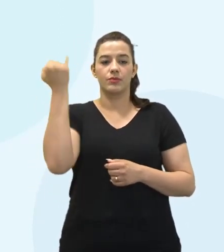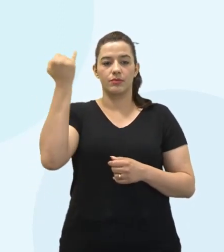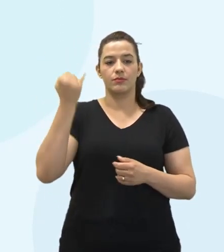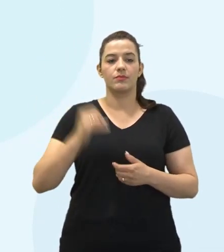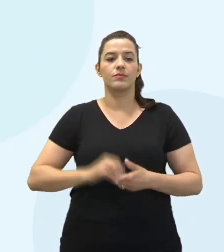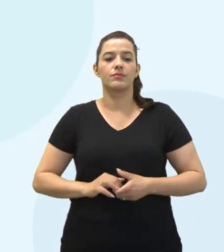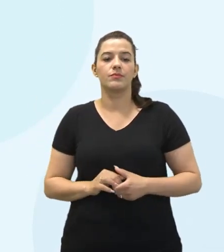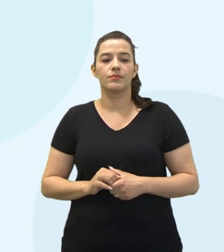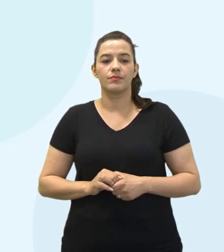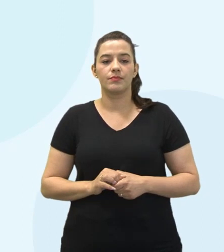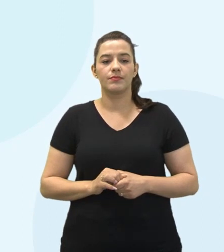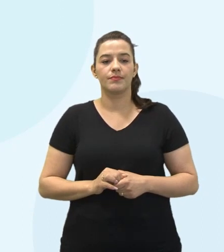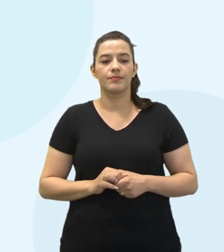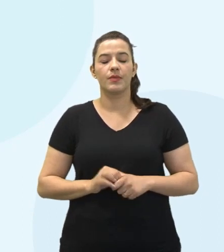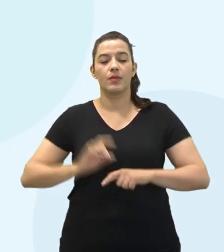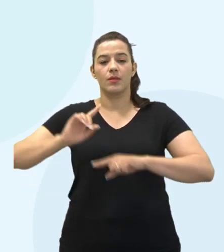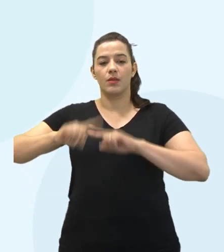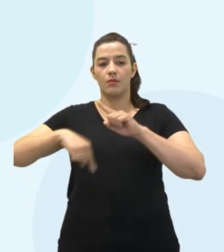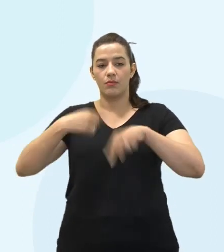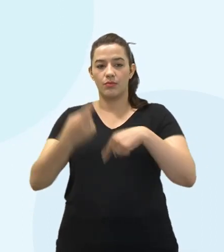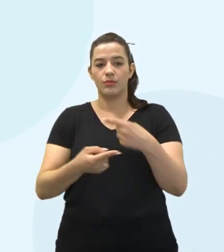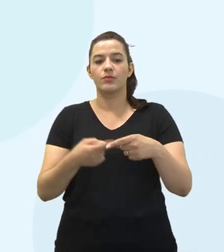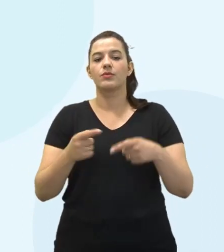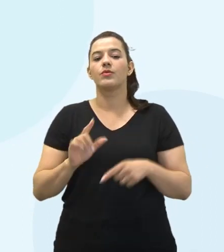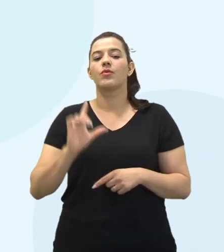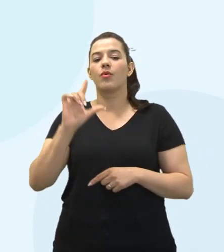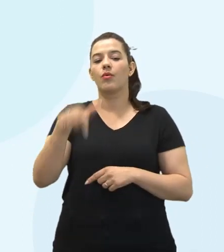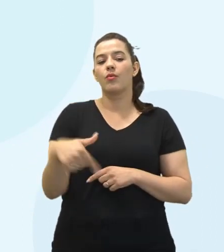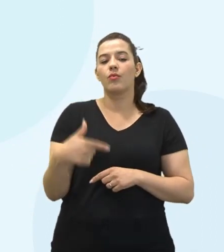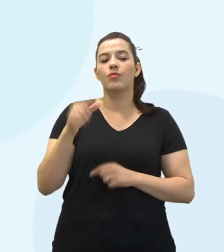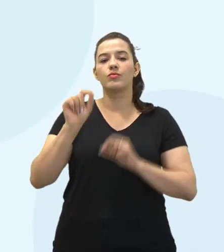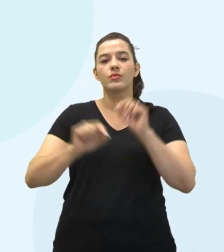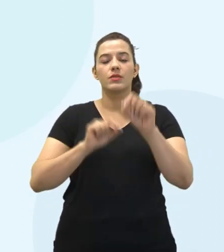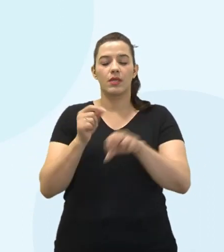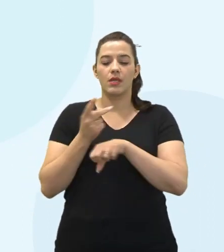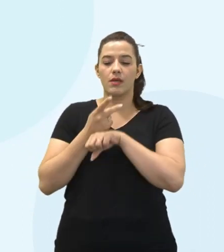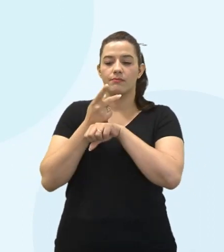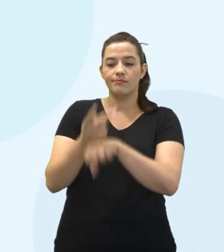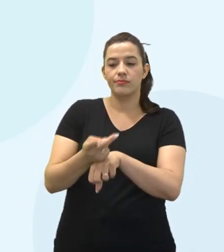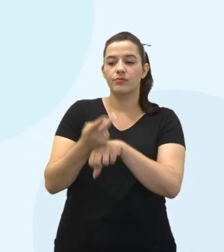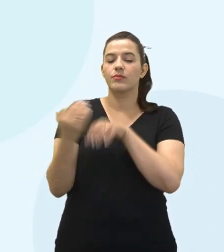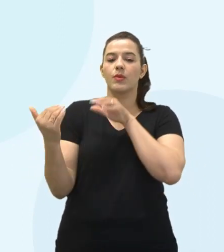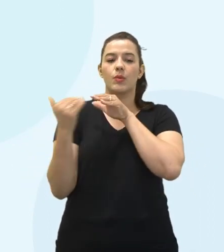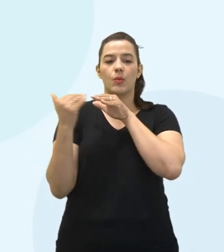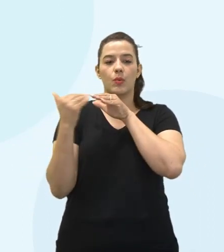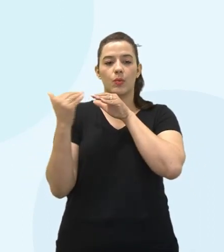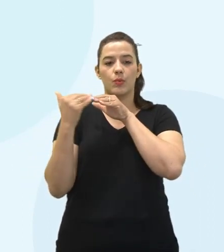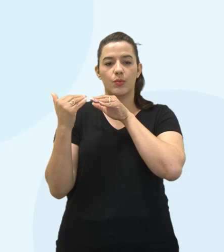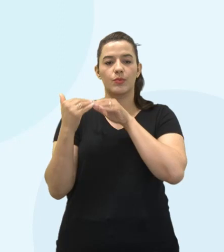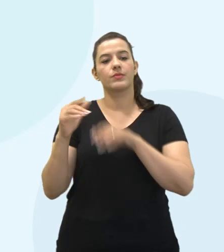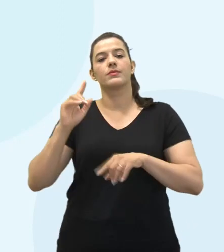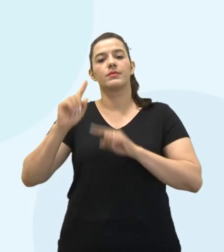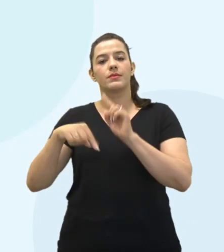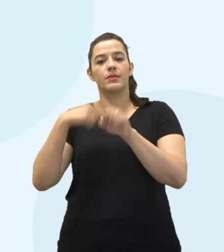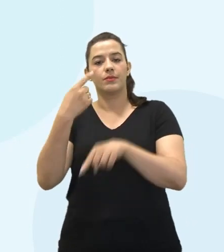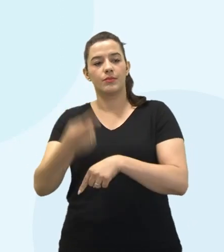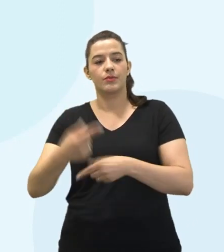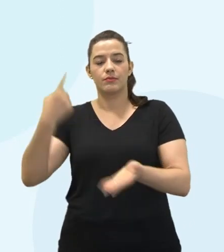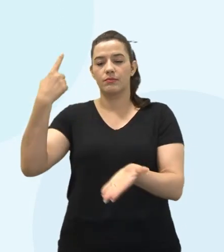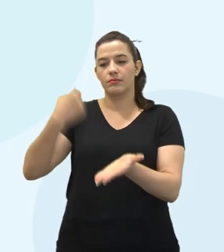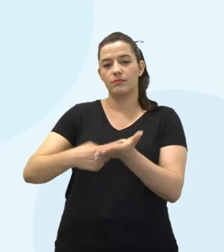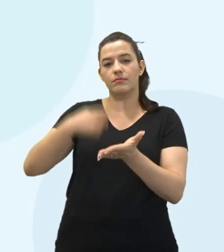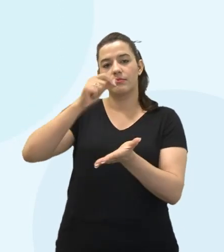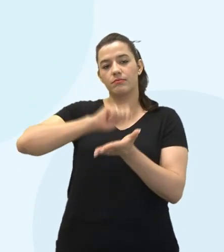e depois uma próxima etapa a busca do Consenso e depois a formalização